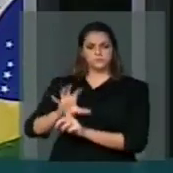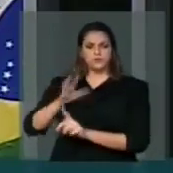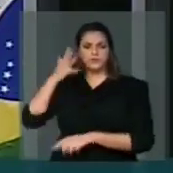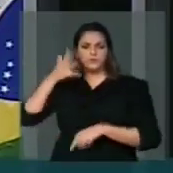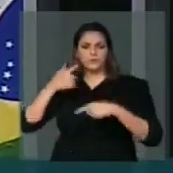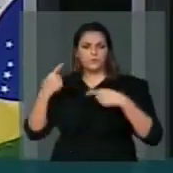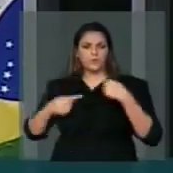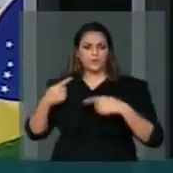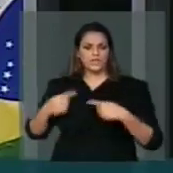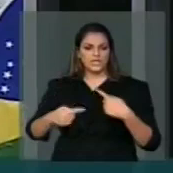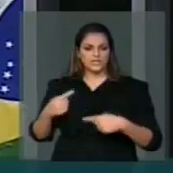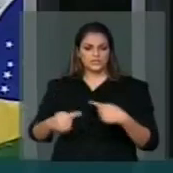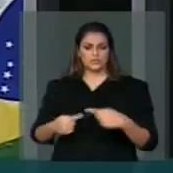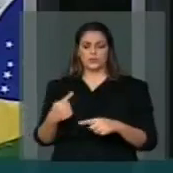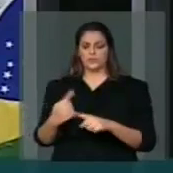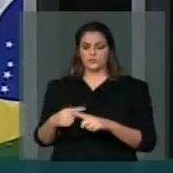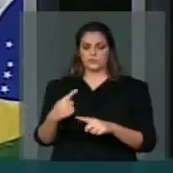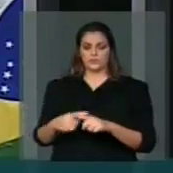financeiro,